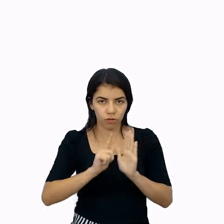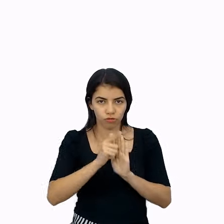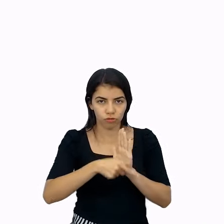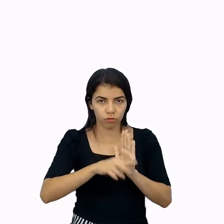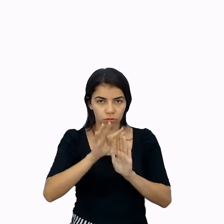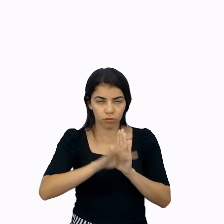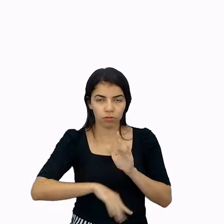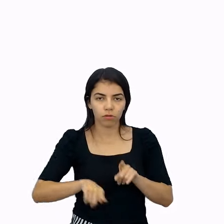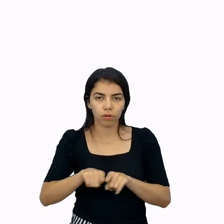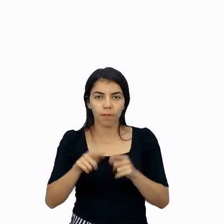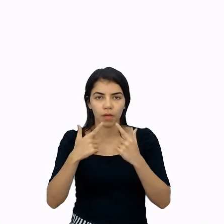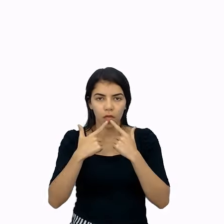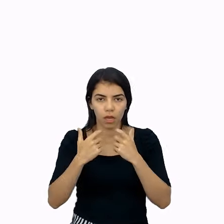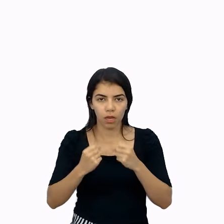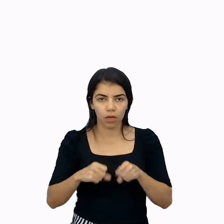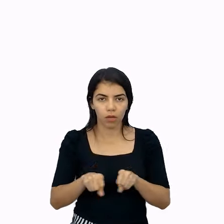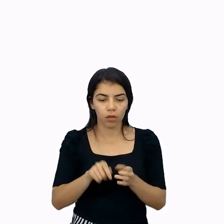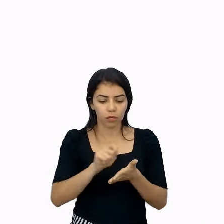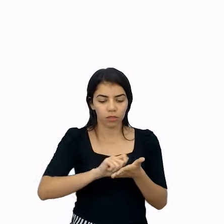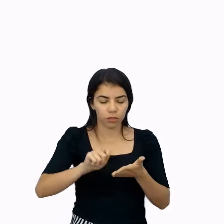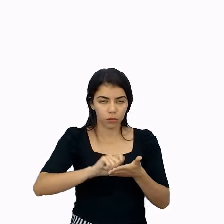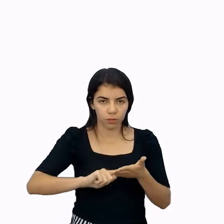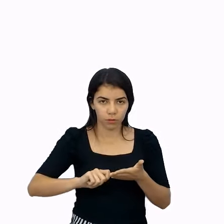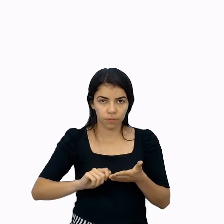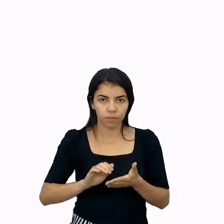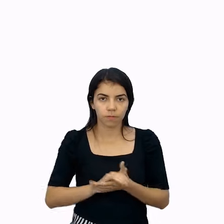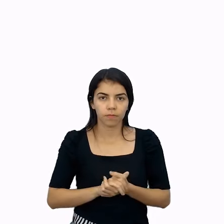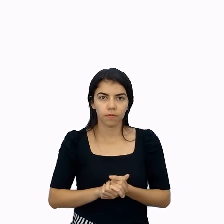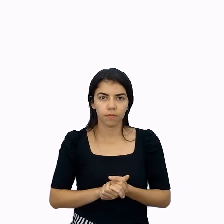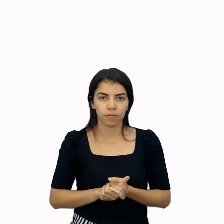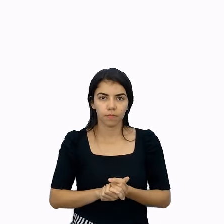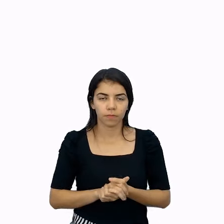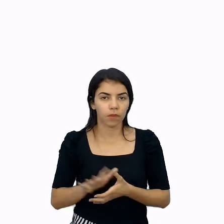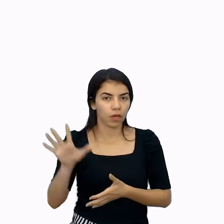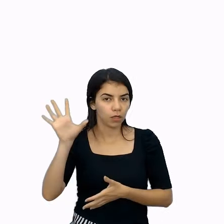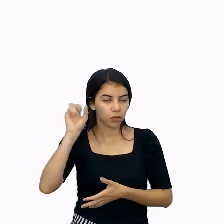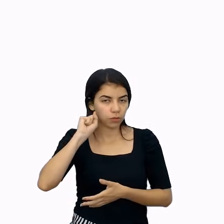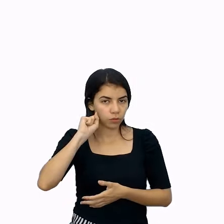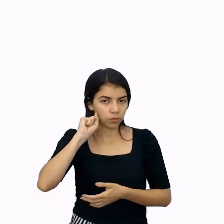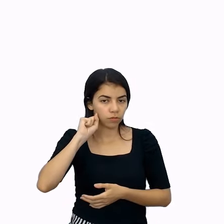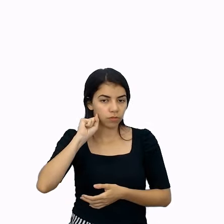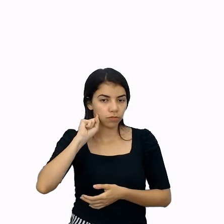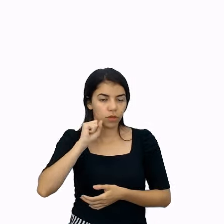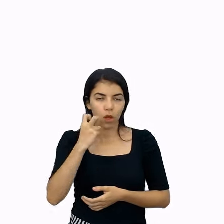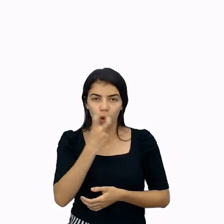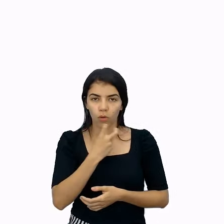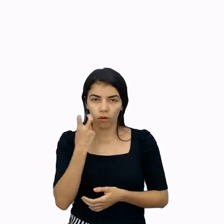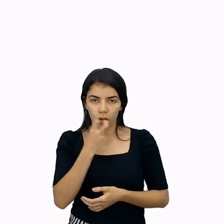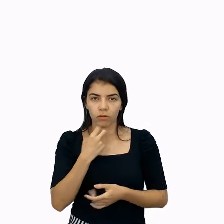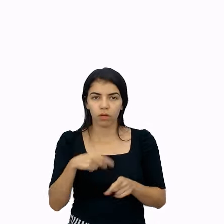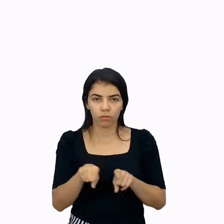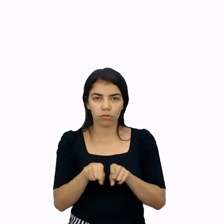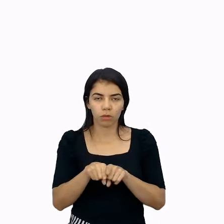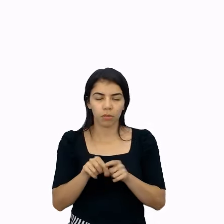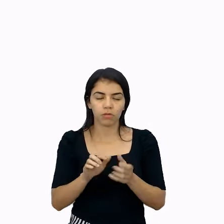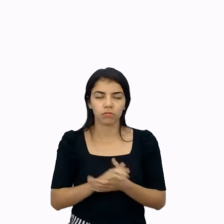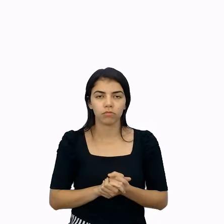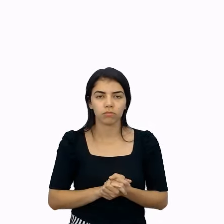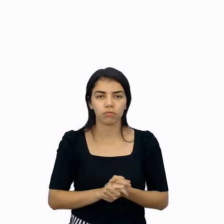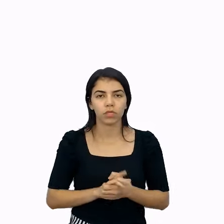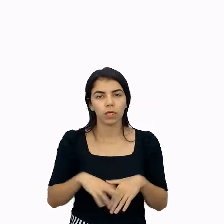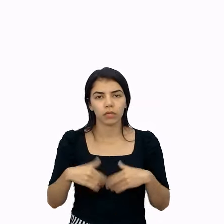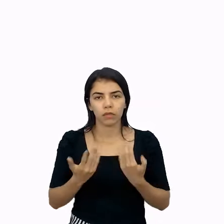leitura e de escrita, de escuta, no caso aqui é a oralidade também, né? Então, de